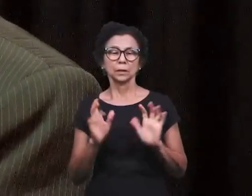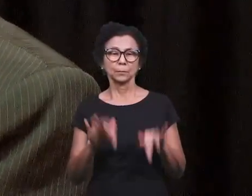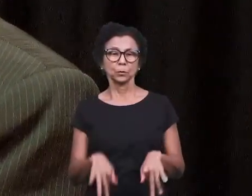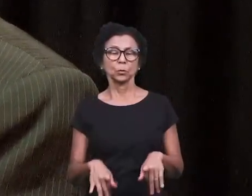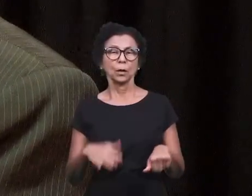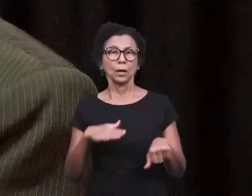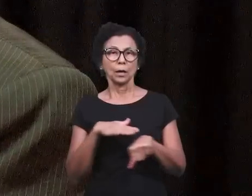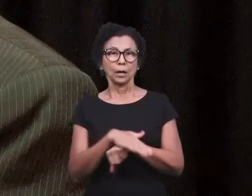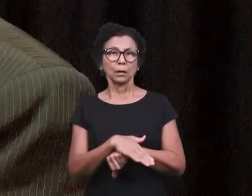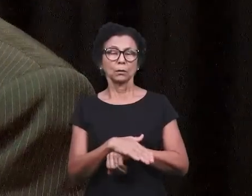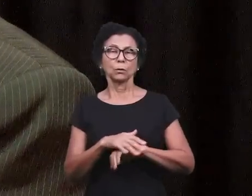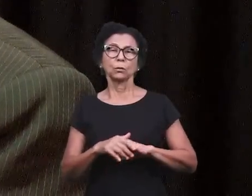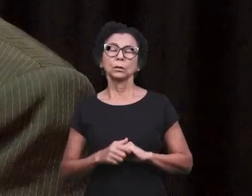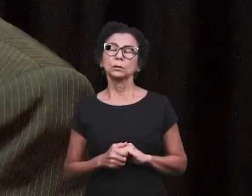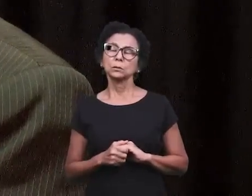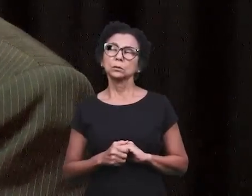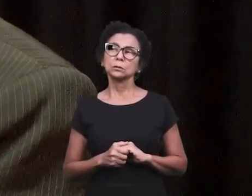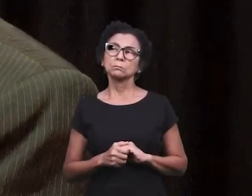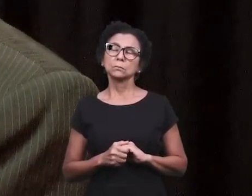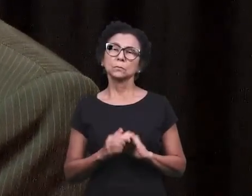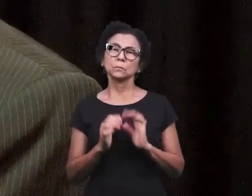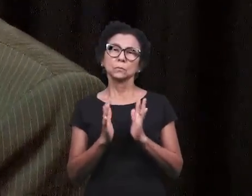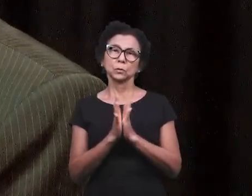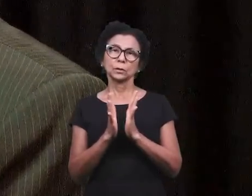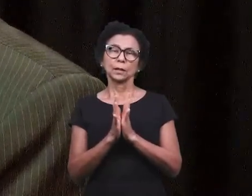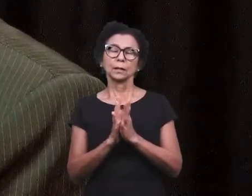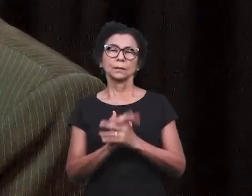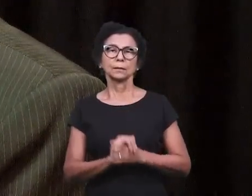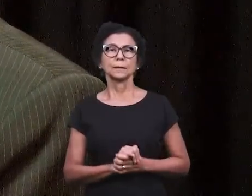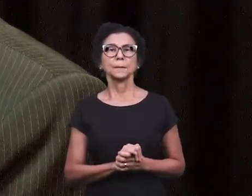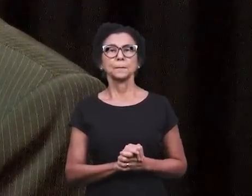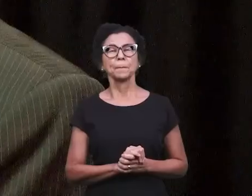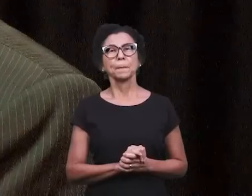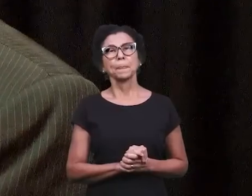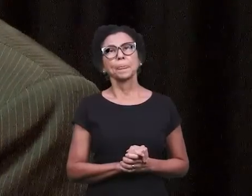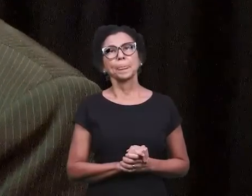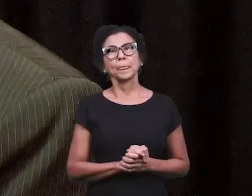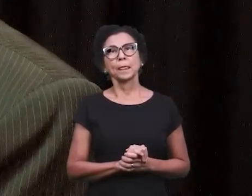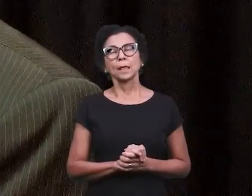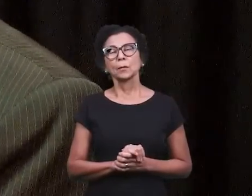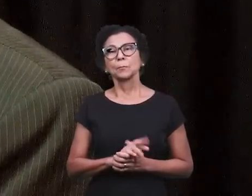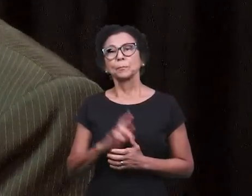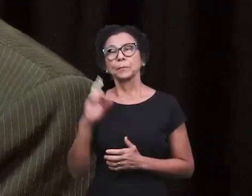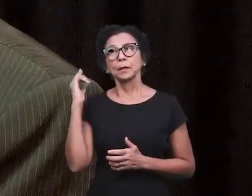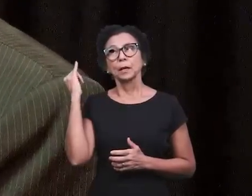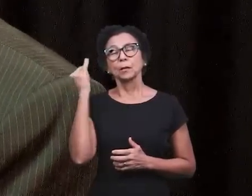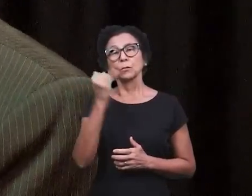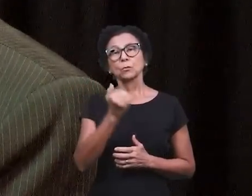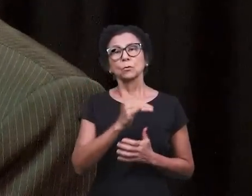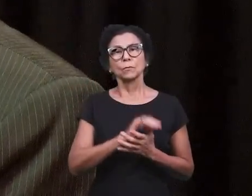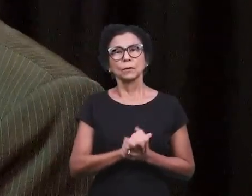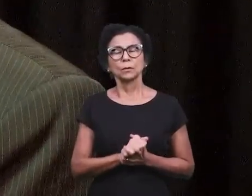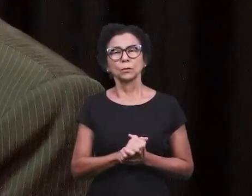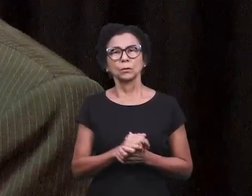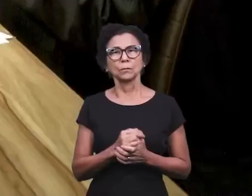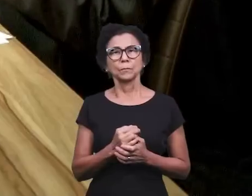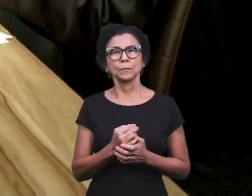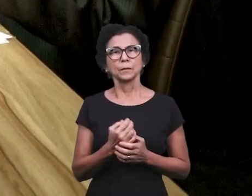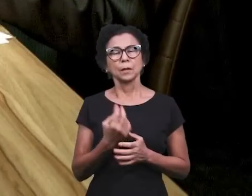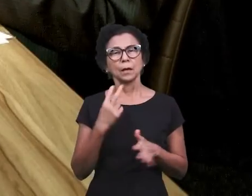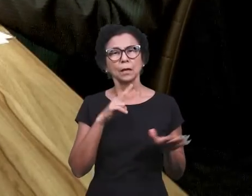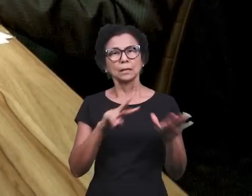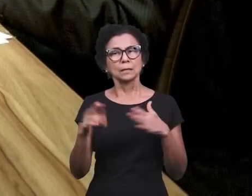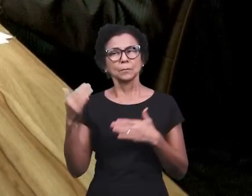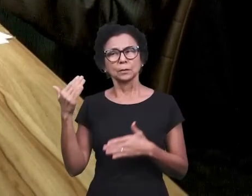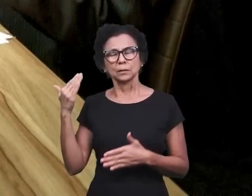o curso começava no dia 12 de fevereiro, isso aí era o final de semana que antecedia. Uhum. Na semana anterior eu já tinha feito de tudo. Tudo que você podia Tinha fazer. procurado